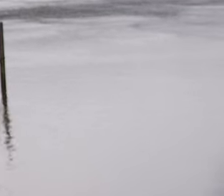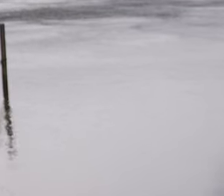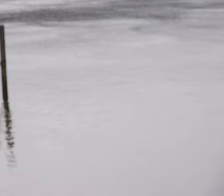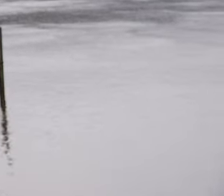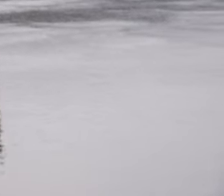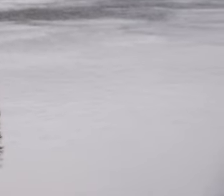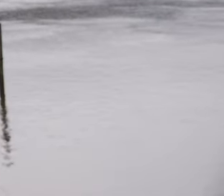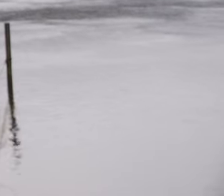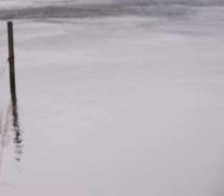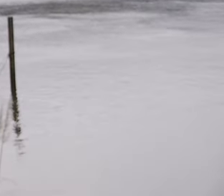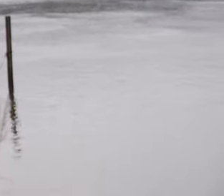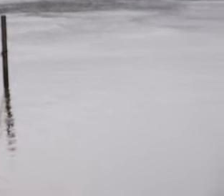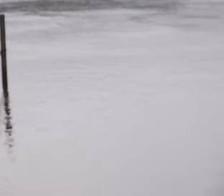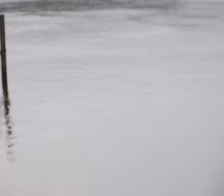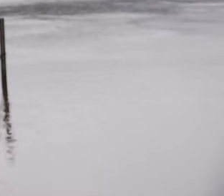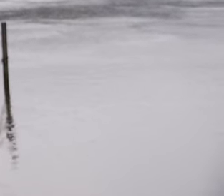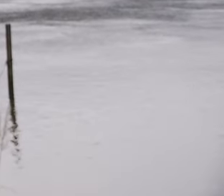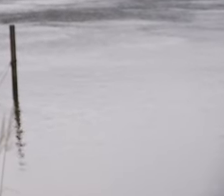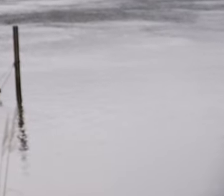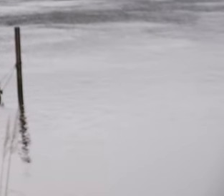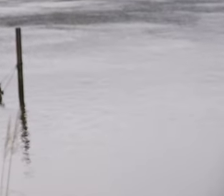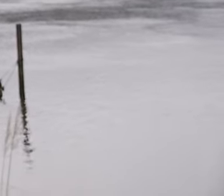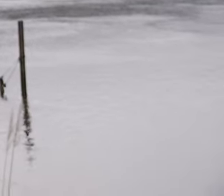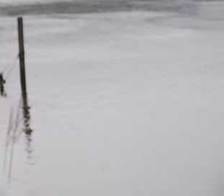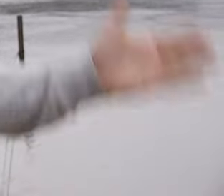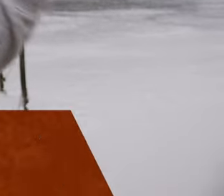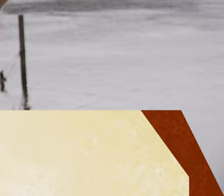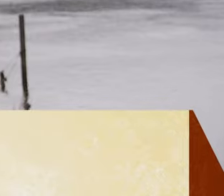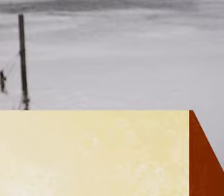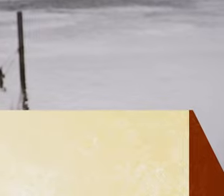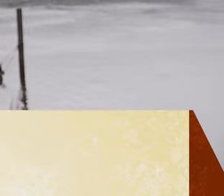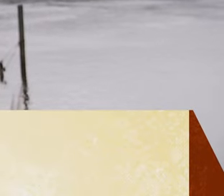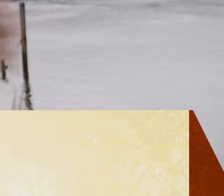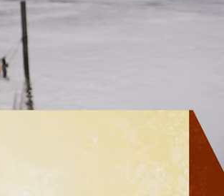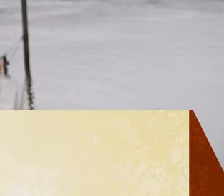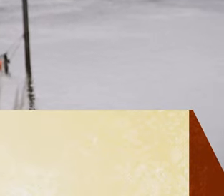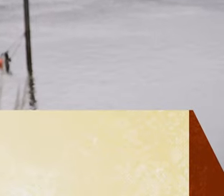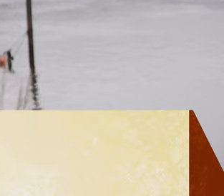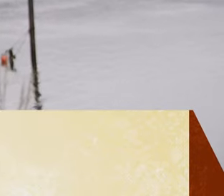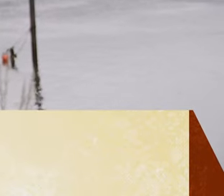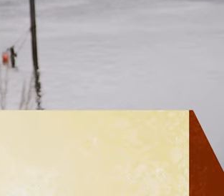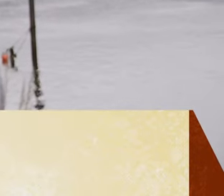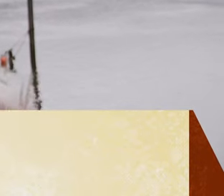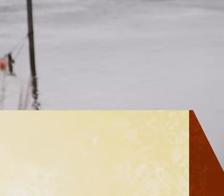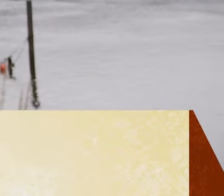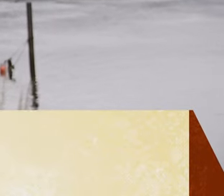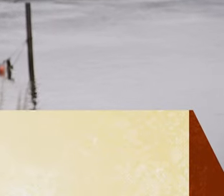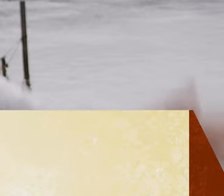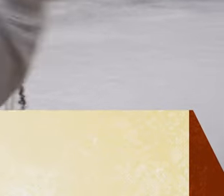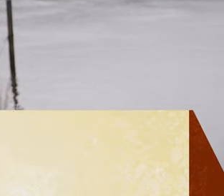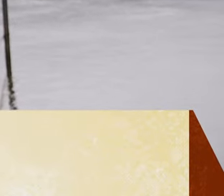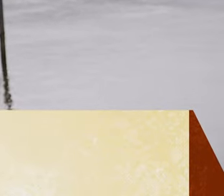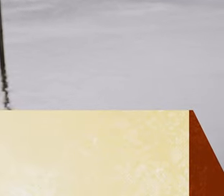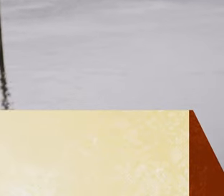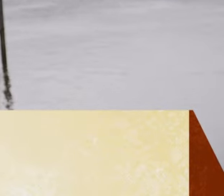que achava ser o corpo do pequeno Tomás, no entanto, era só um tronco. Estamos aqui para ajudar, 30 ou 40 olhos veem melhor do que dois,